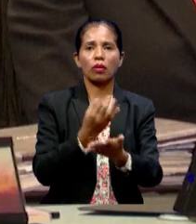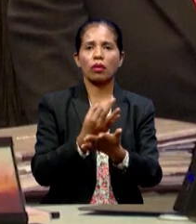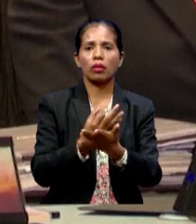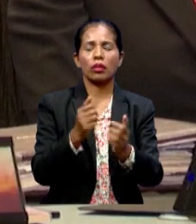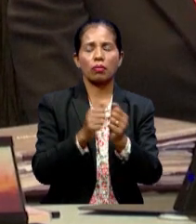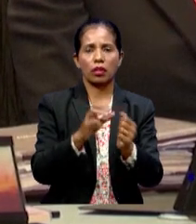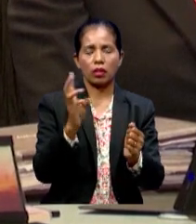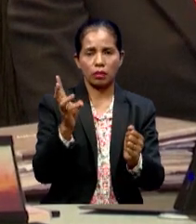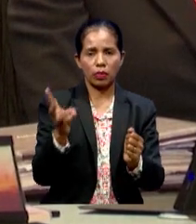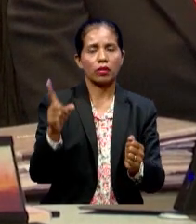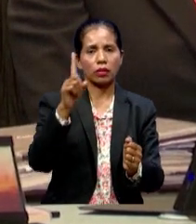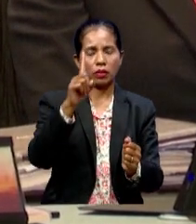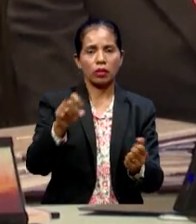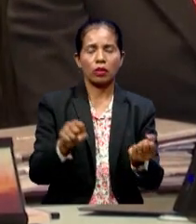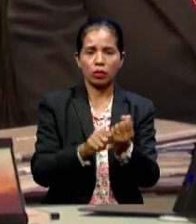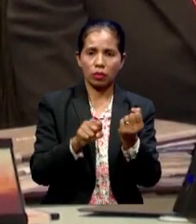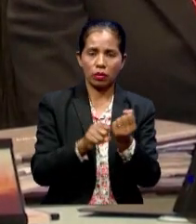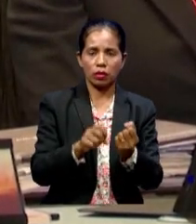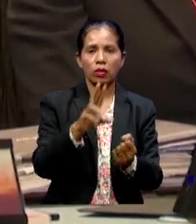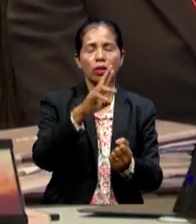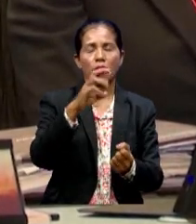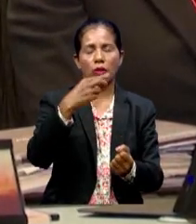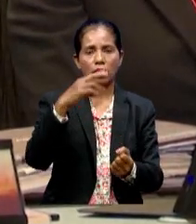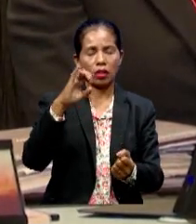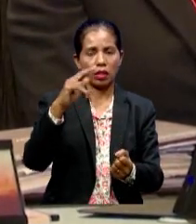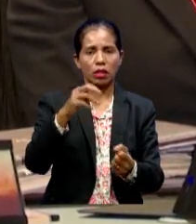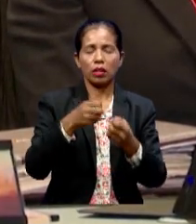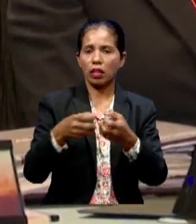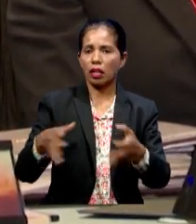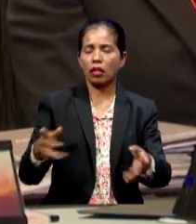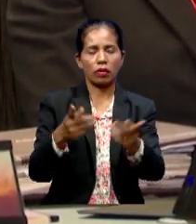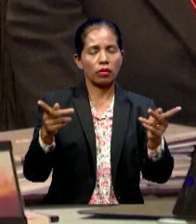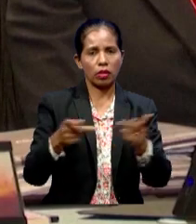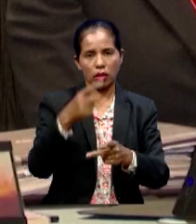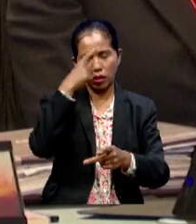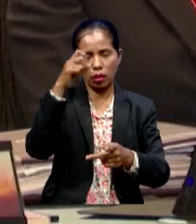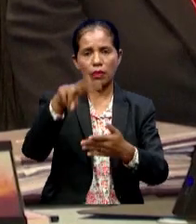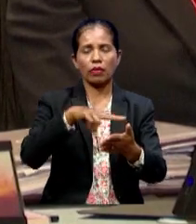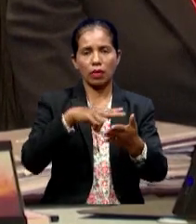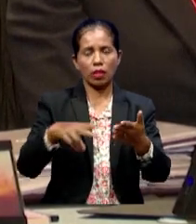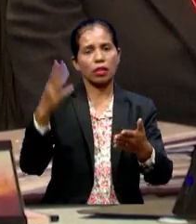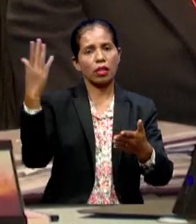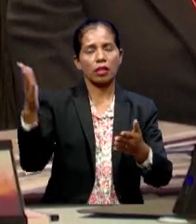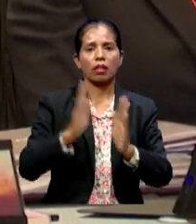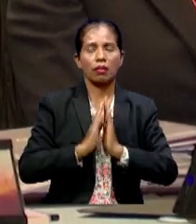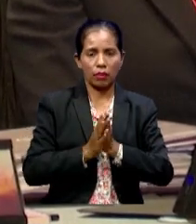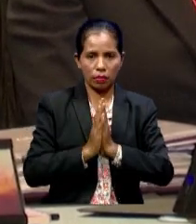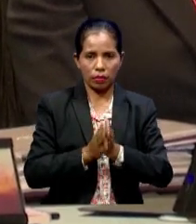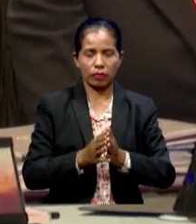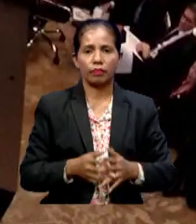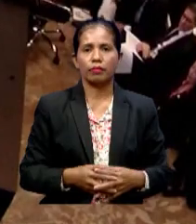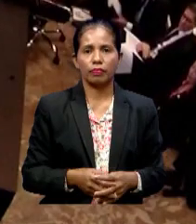no Rosinhida, suporta Rohingya, Sirnebe lá confatem também violência e a Myanmar. By the ongoing violence in